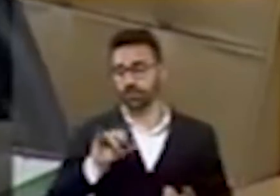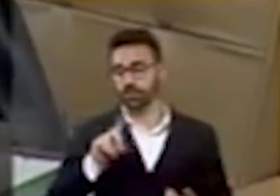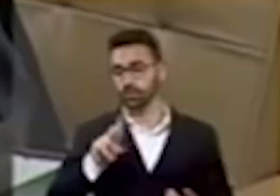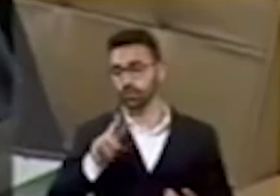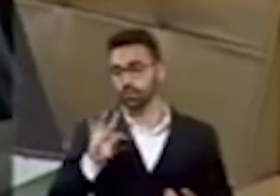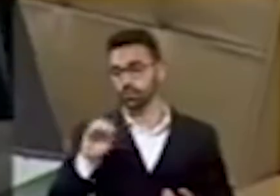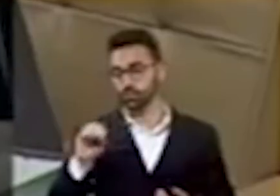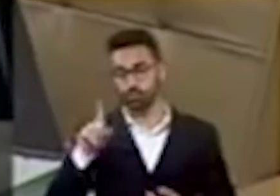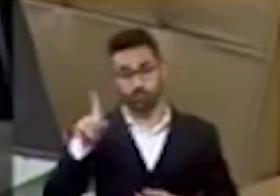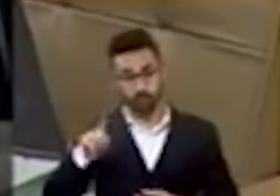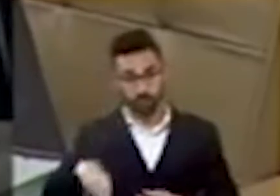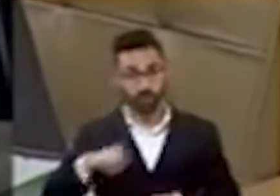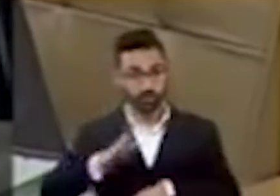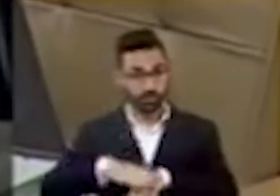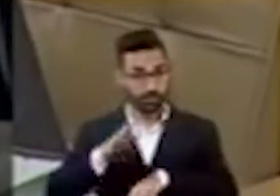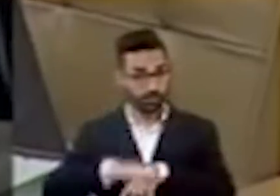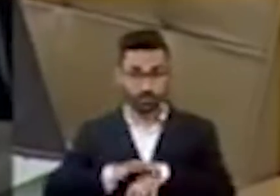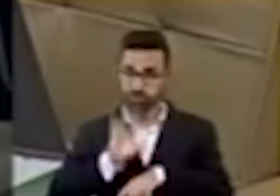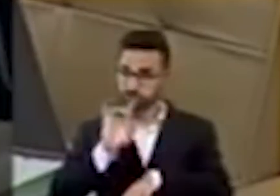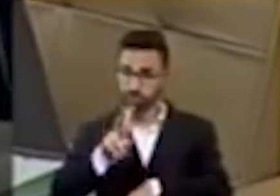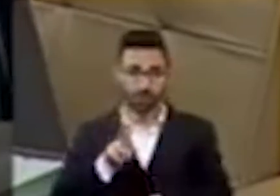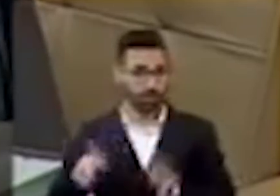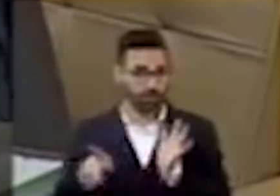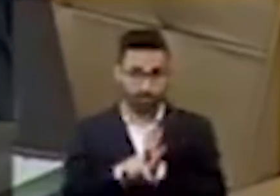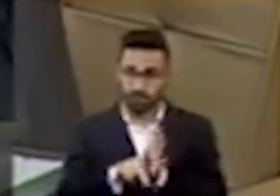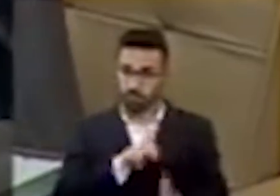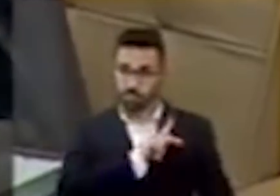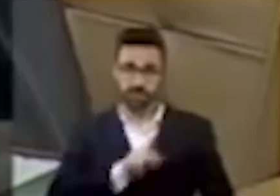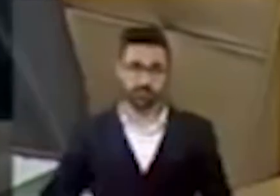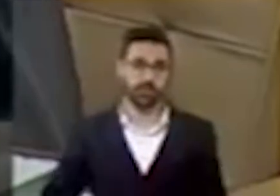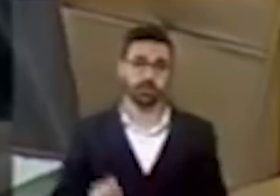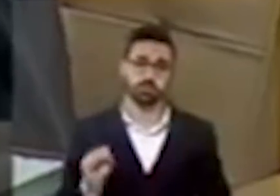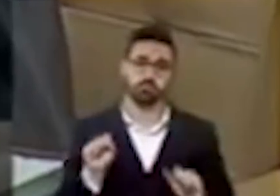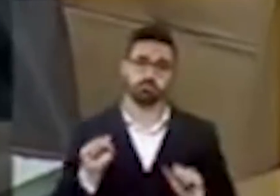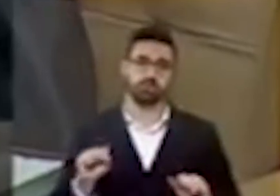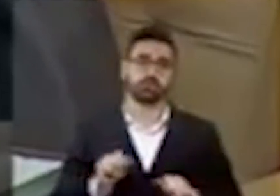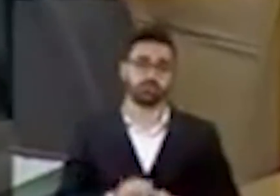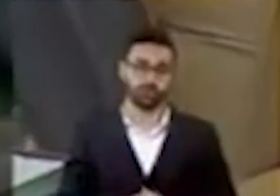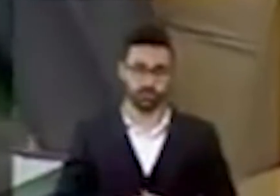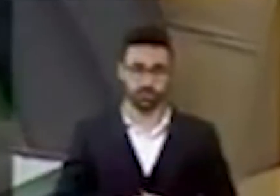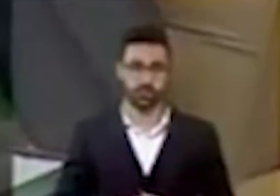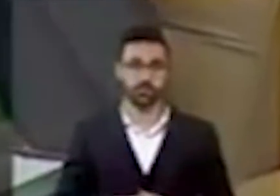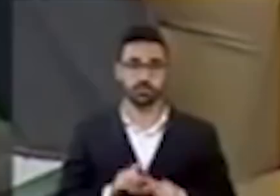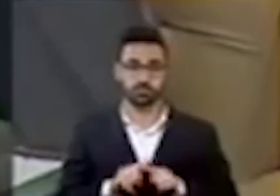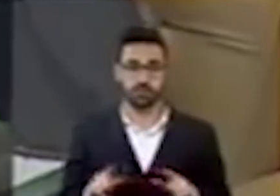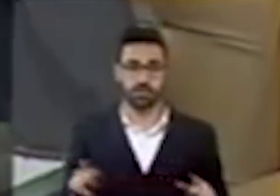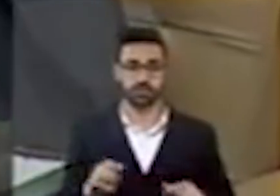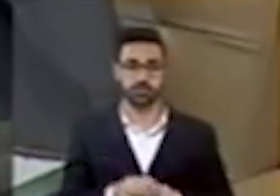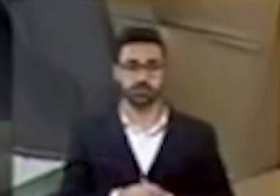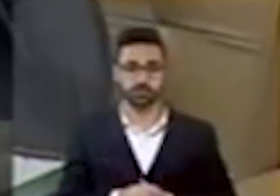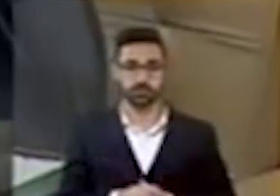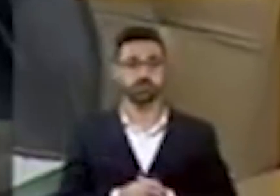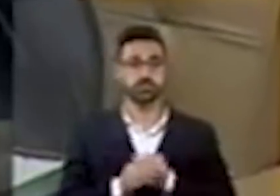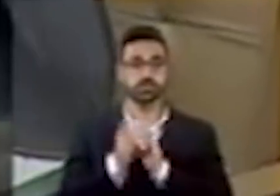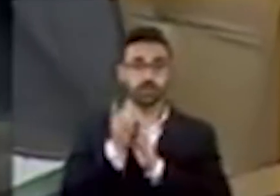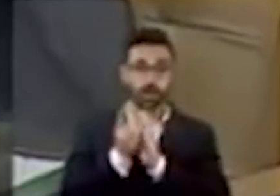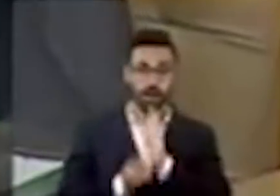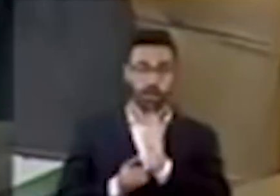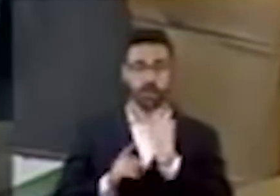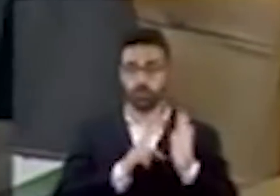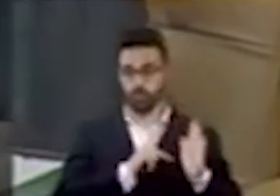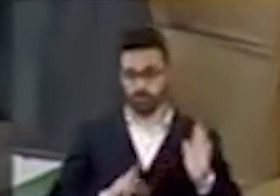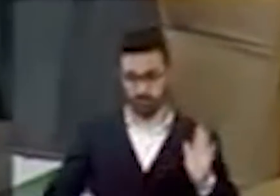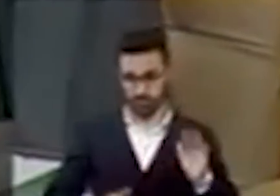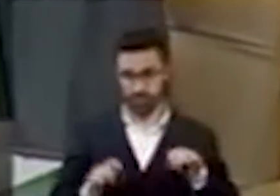ato de atribuição privativa do Presidente da República, que, por intermédio da edição de decreto